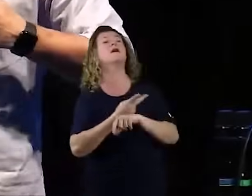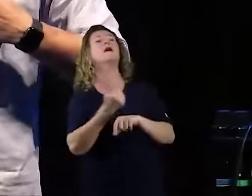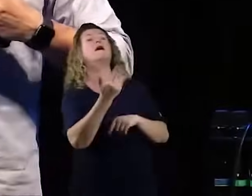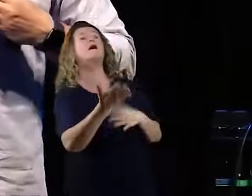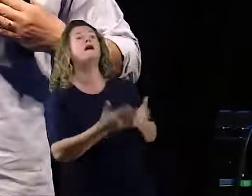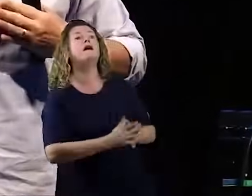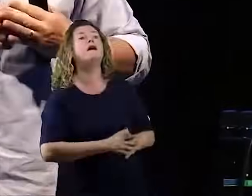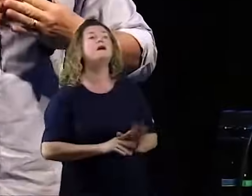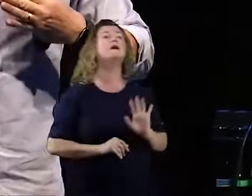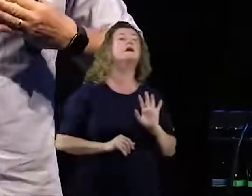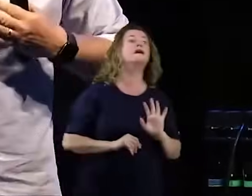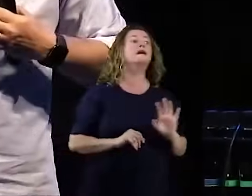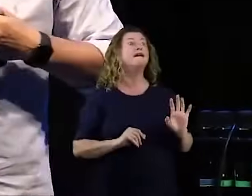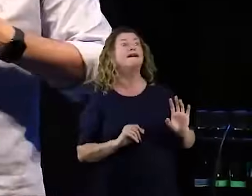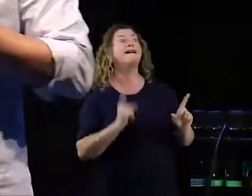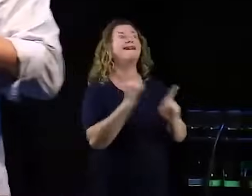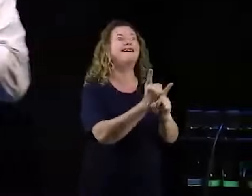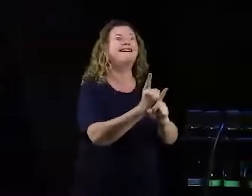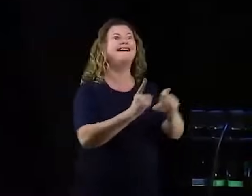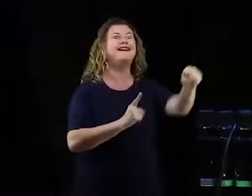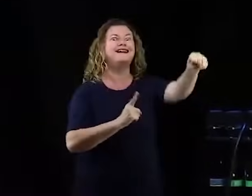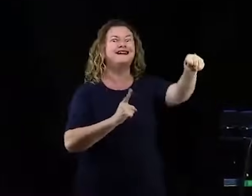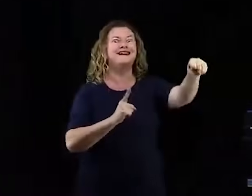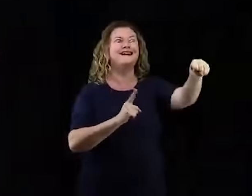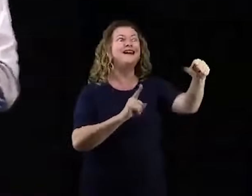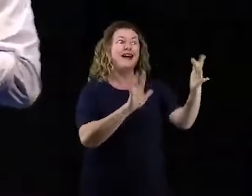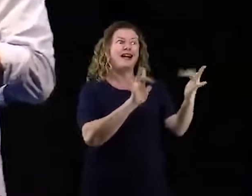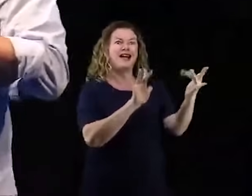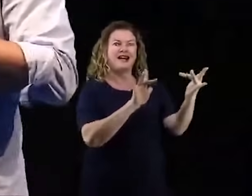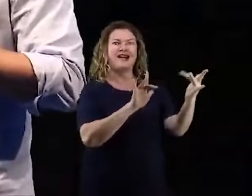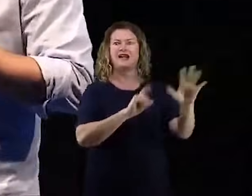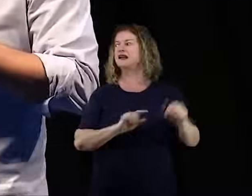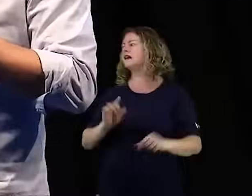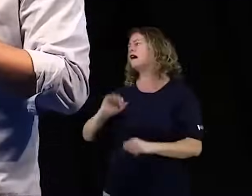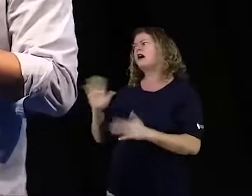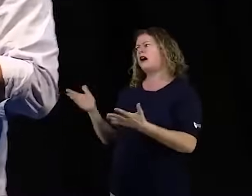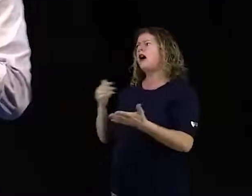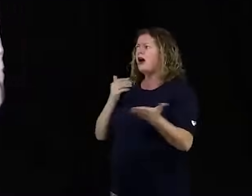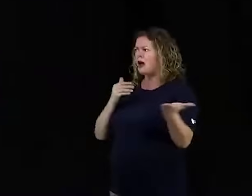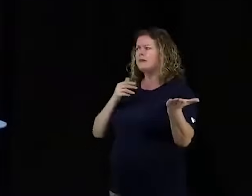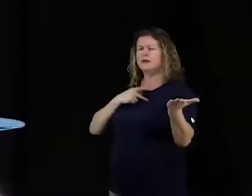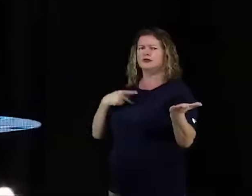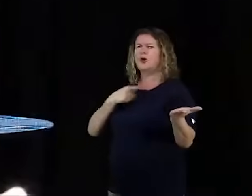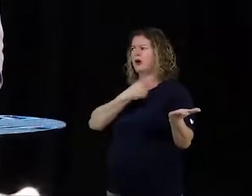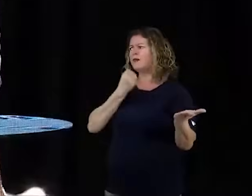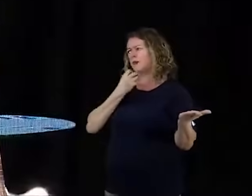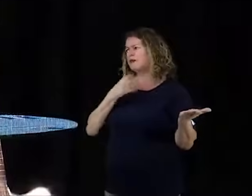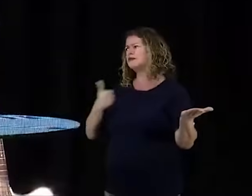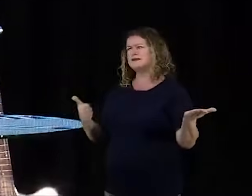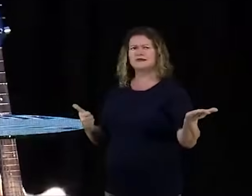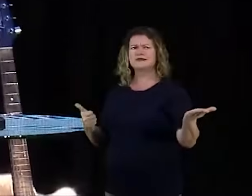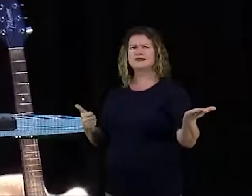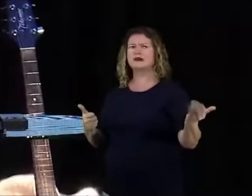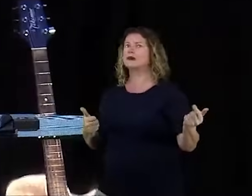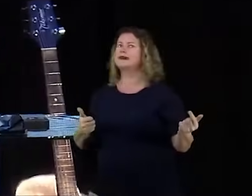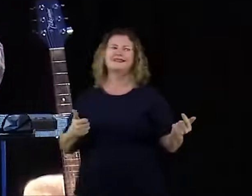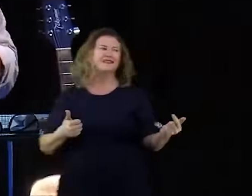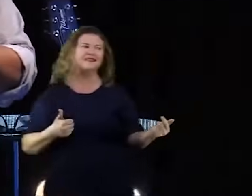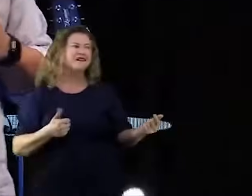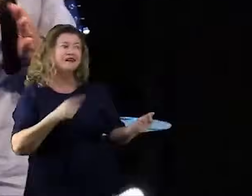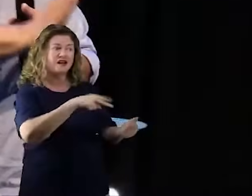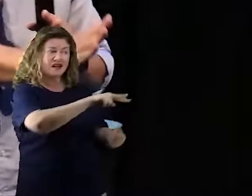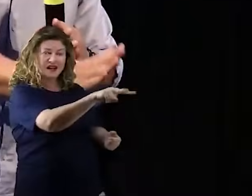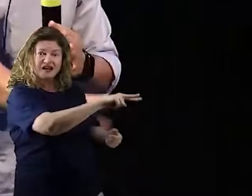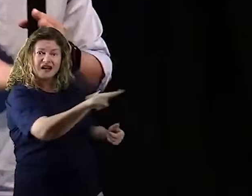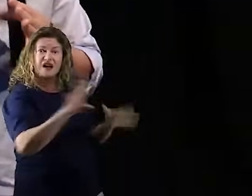promove uma porta de entrada de espíritos imundos é isso que a Bíblia diz o teu Deus será o meu